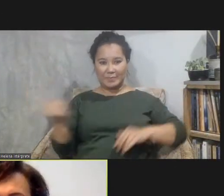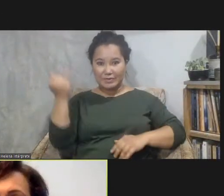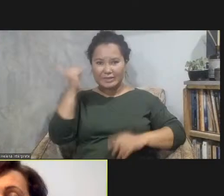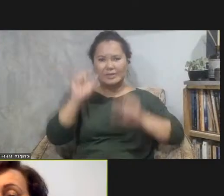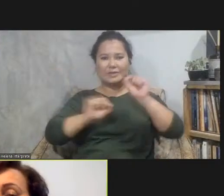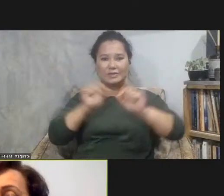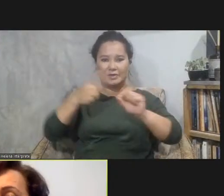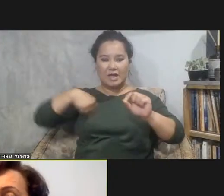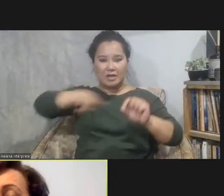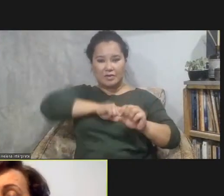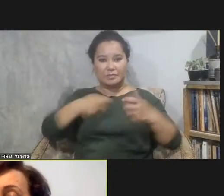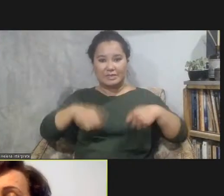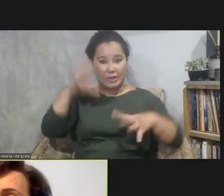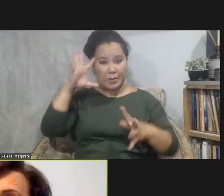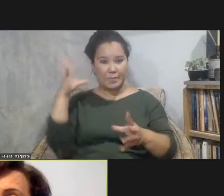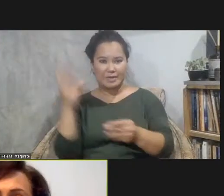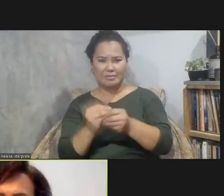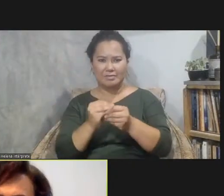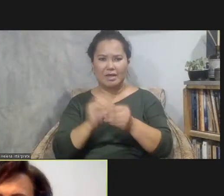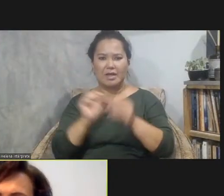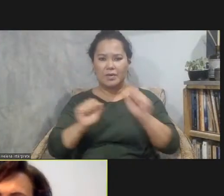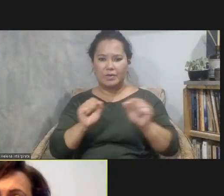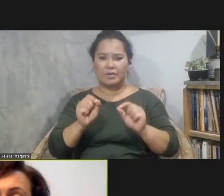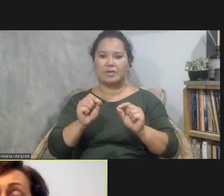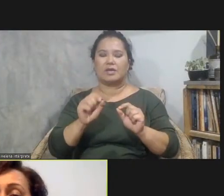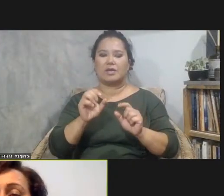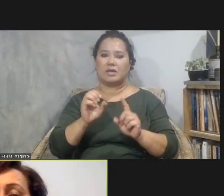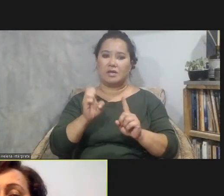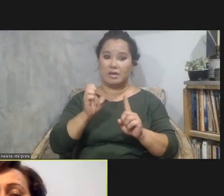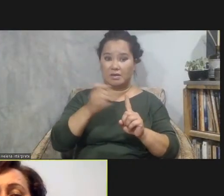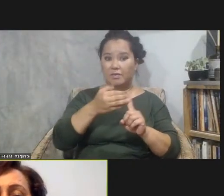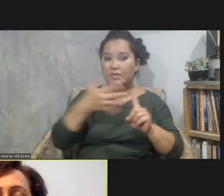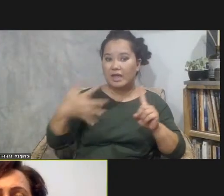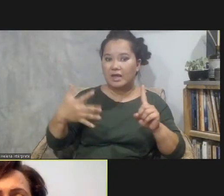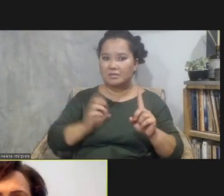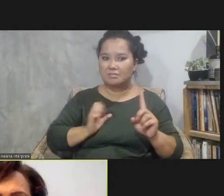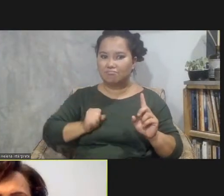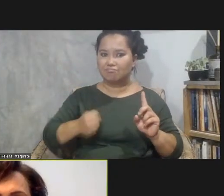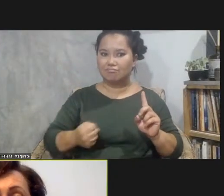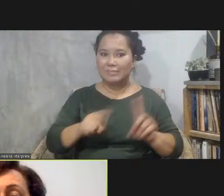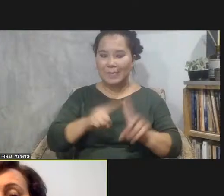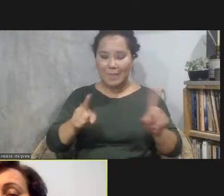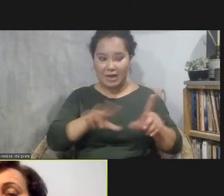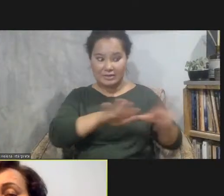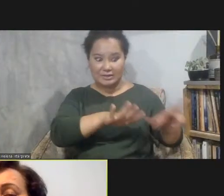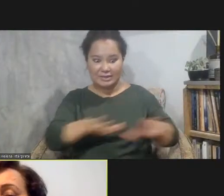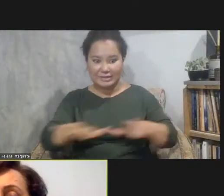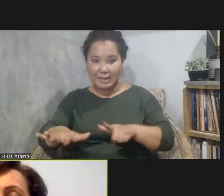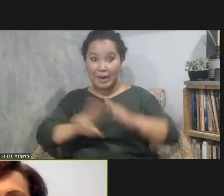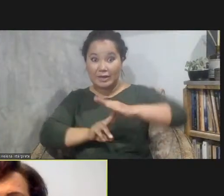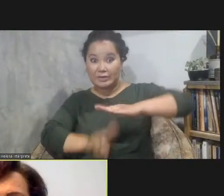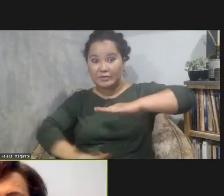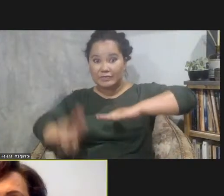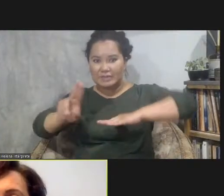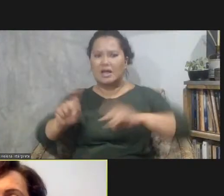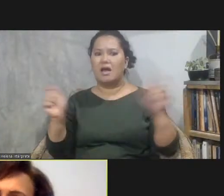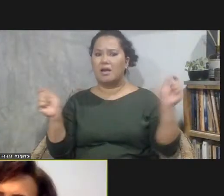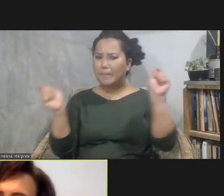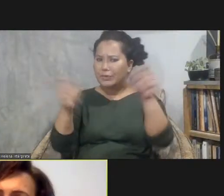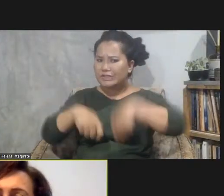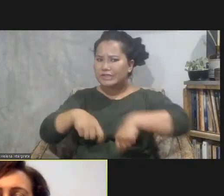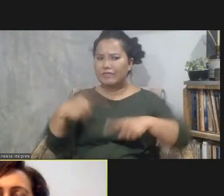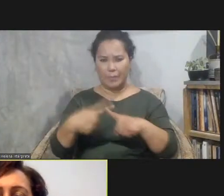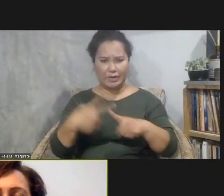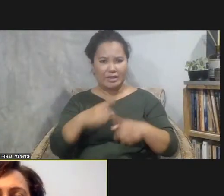protagonista, por outro, a Semana Universitária somente se torna possível porque conta com um time, para usar